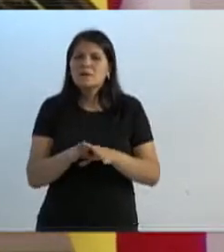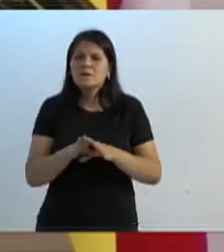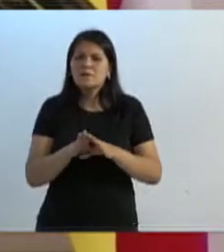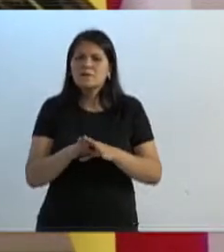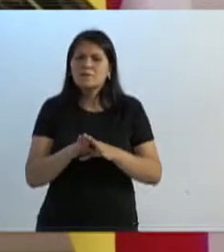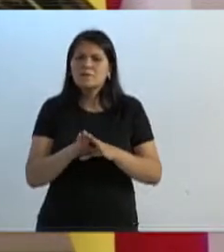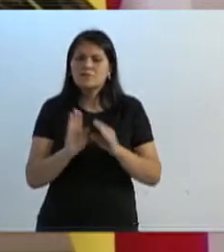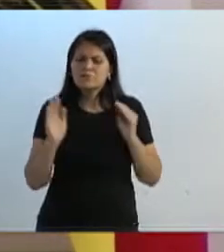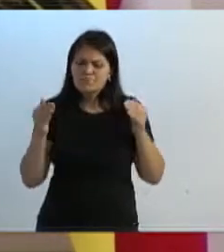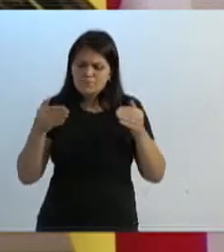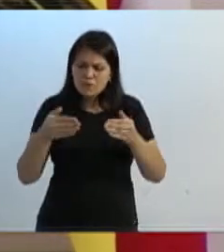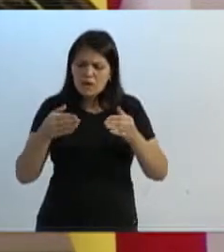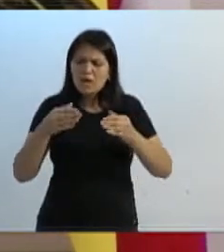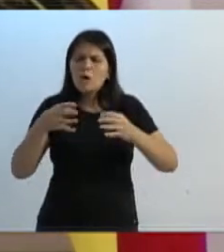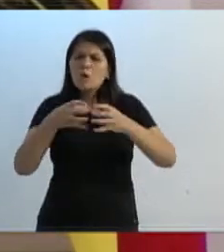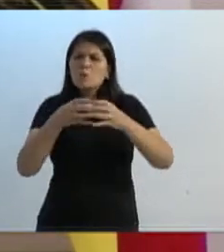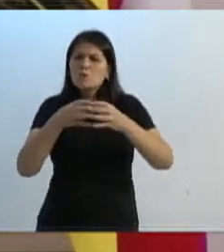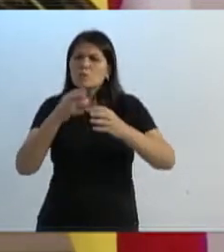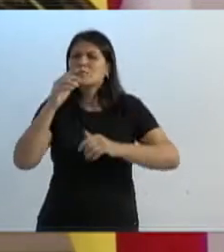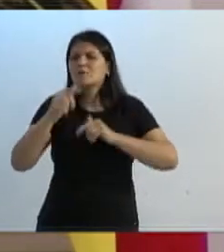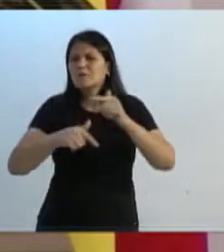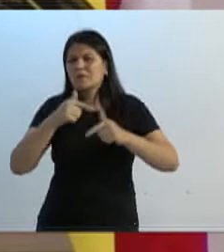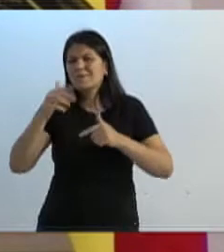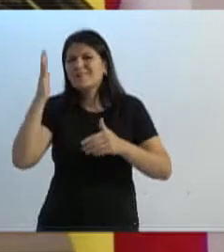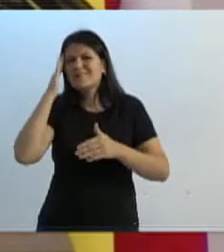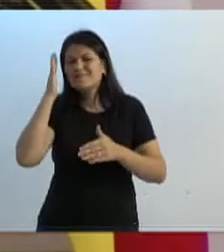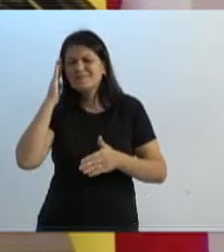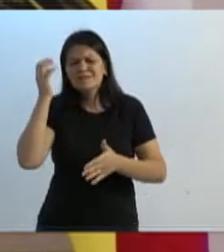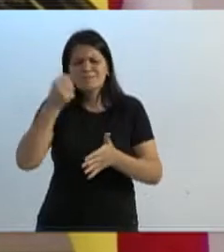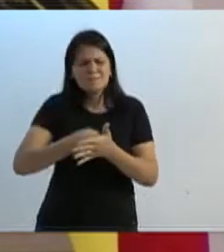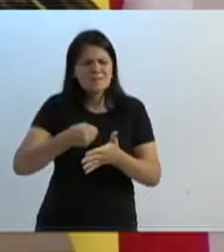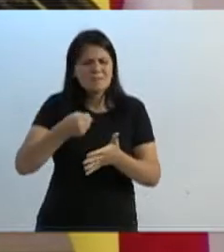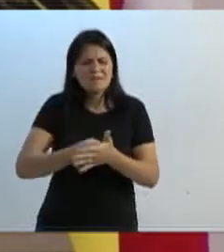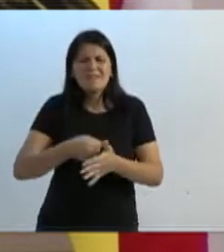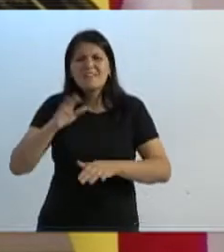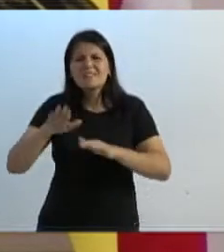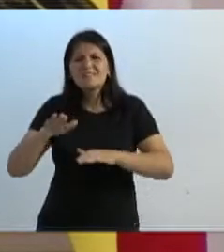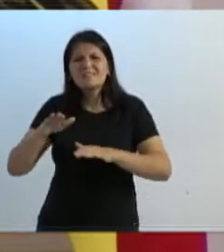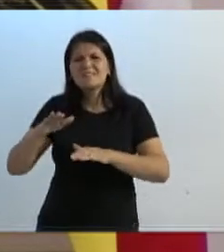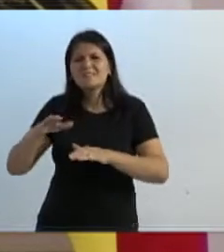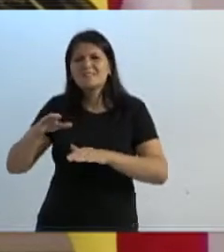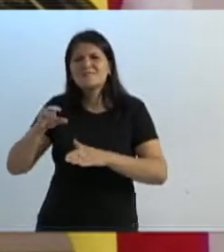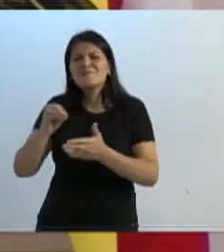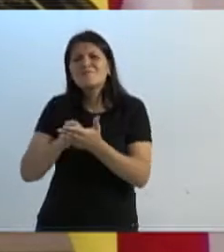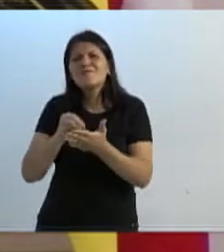das pessoas e sei que muitas vezes são injustiçadas. A comunidade, com toda razão,